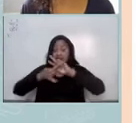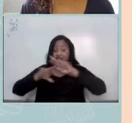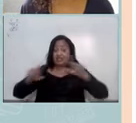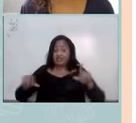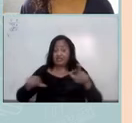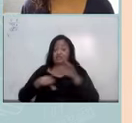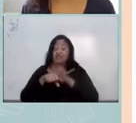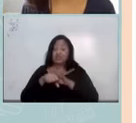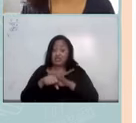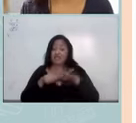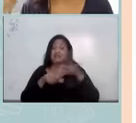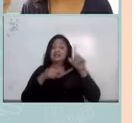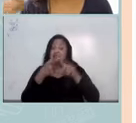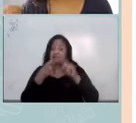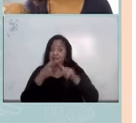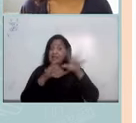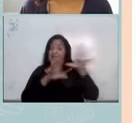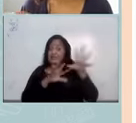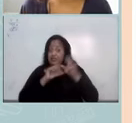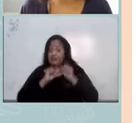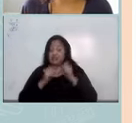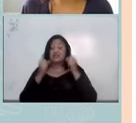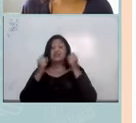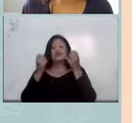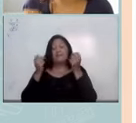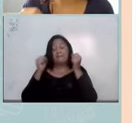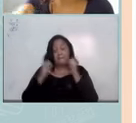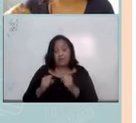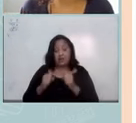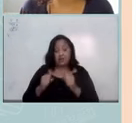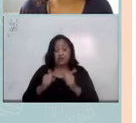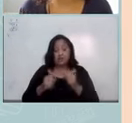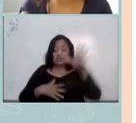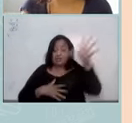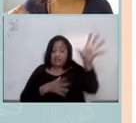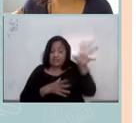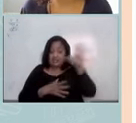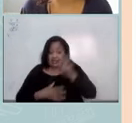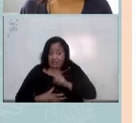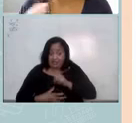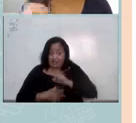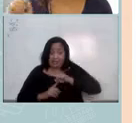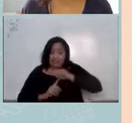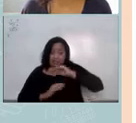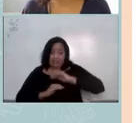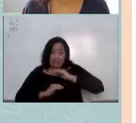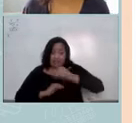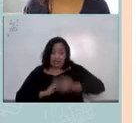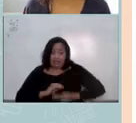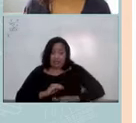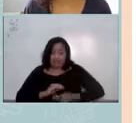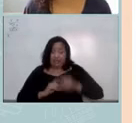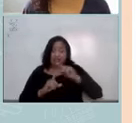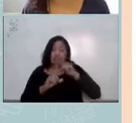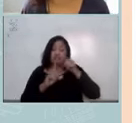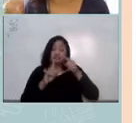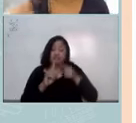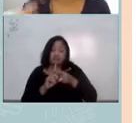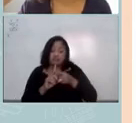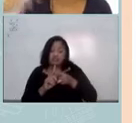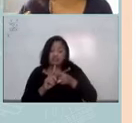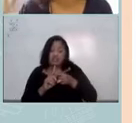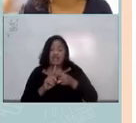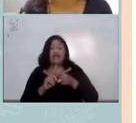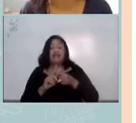doenças infecciosas, né, que podem ser transmitidas para o bebezinho lá na gravidez, né, durante a gravidez, e aí a chamada transmissão congênita,